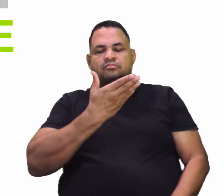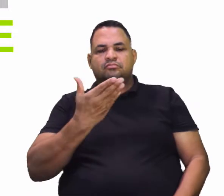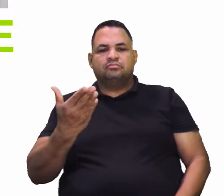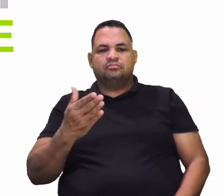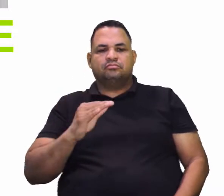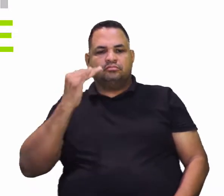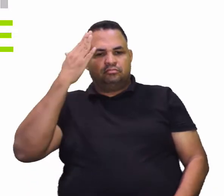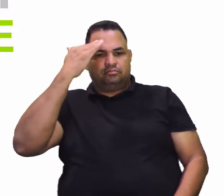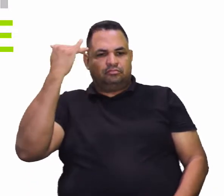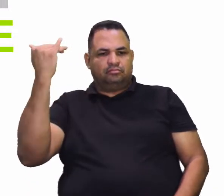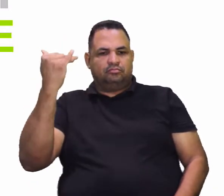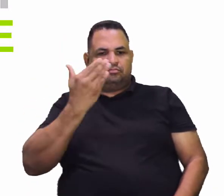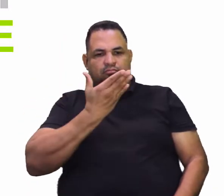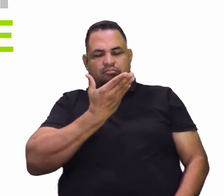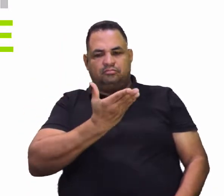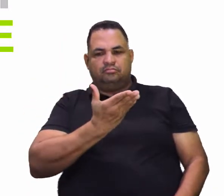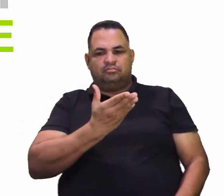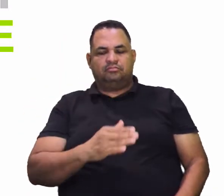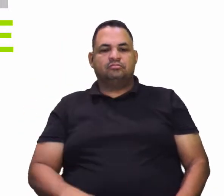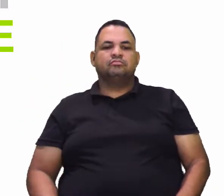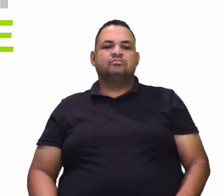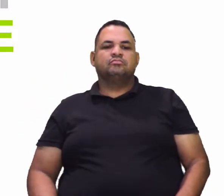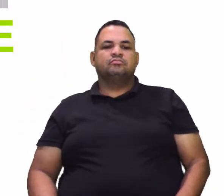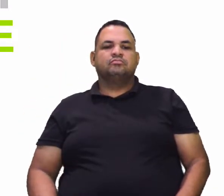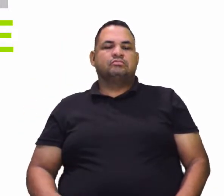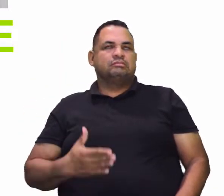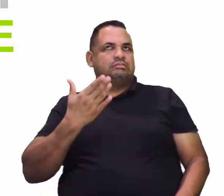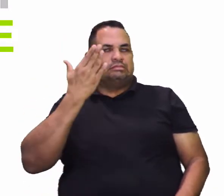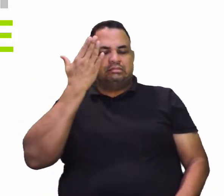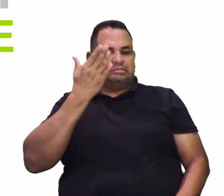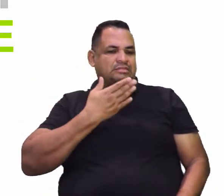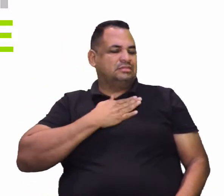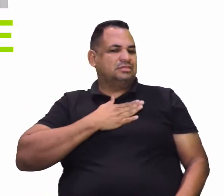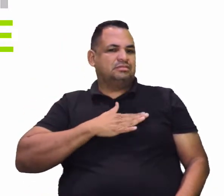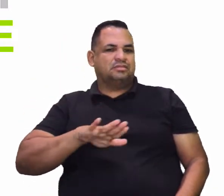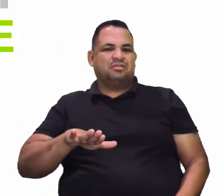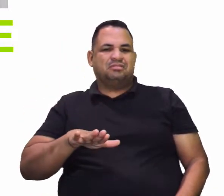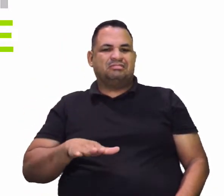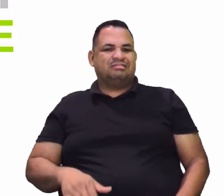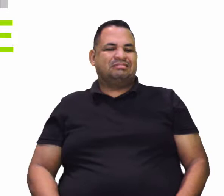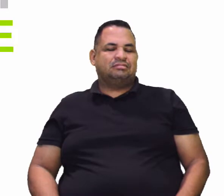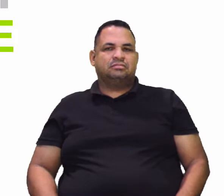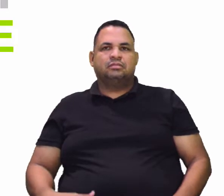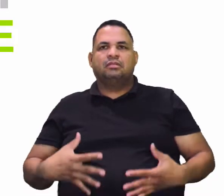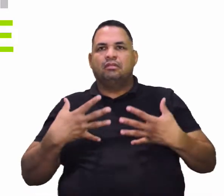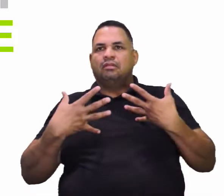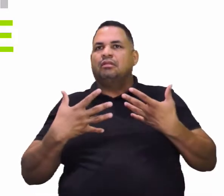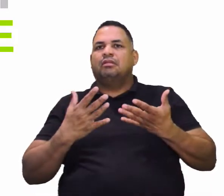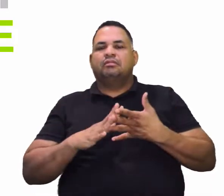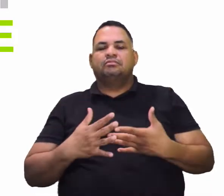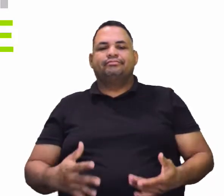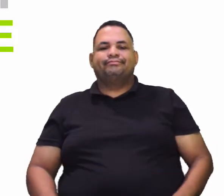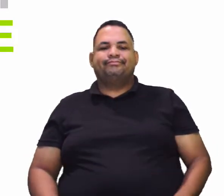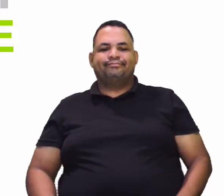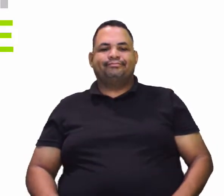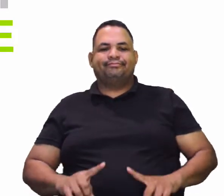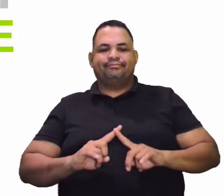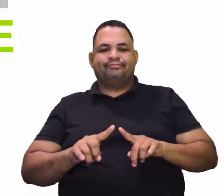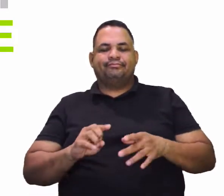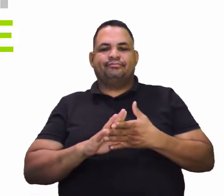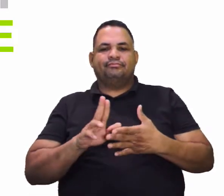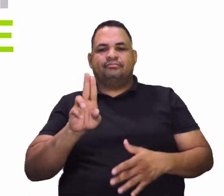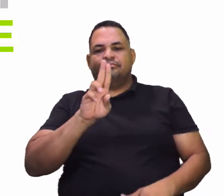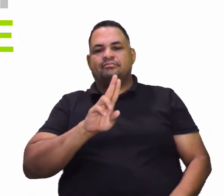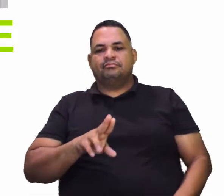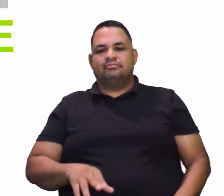sim, o famoso to be. Ai, mas eu não suporto esse to be, professora, teacher, não aguento mais. Mas vai usar